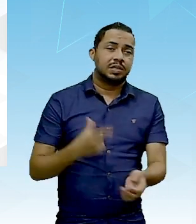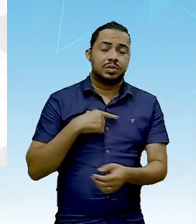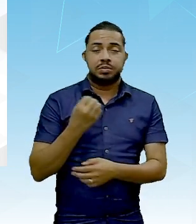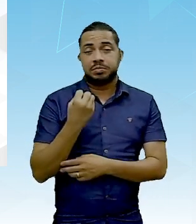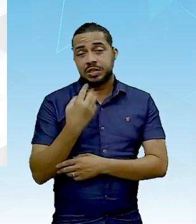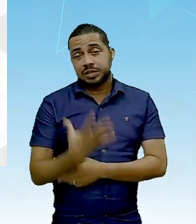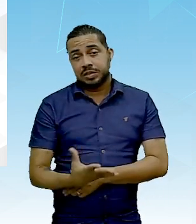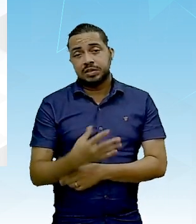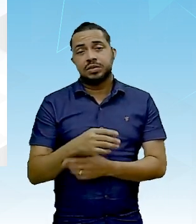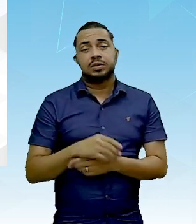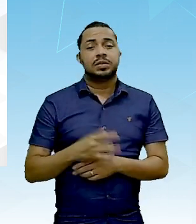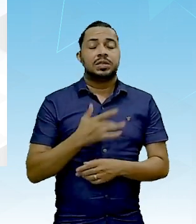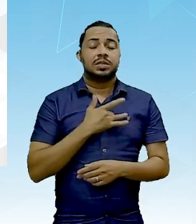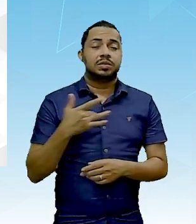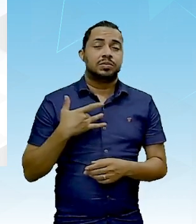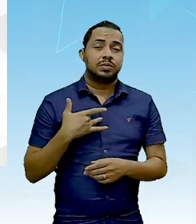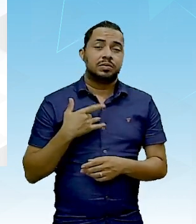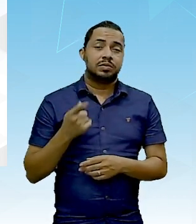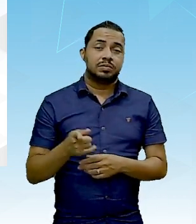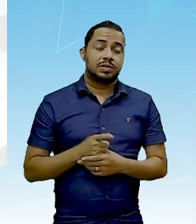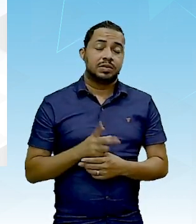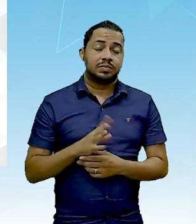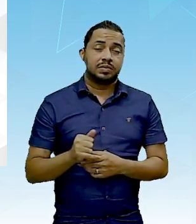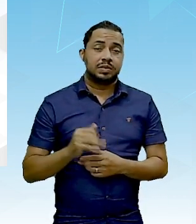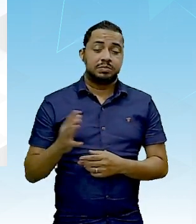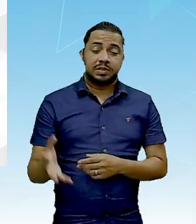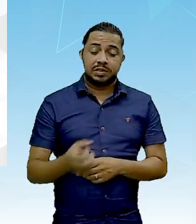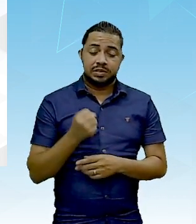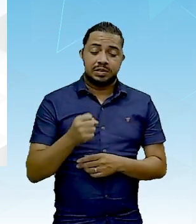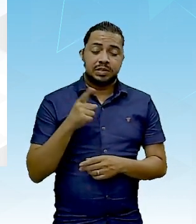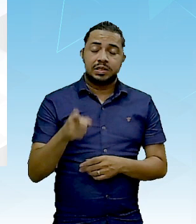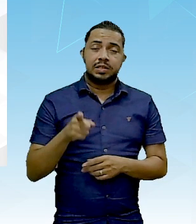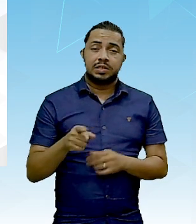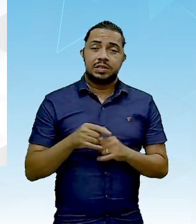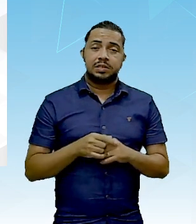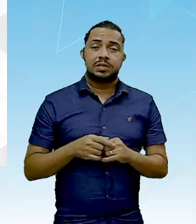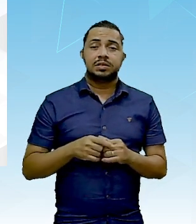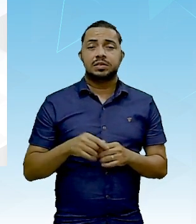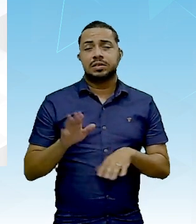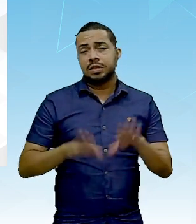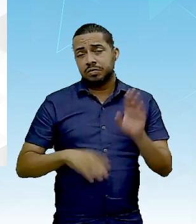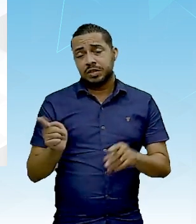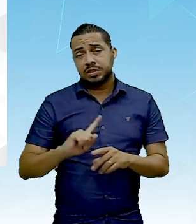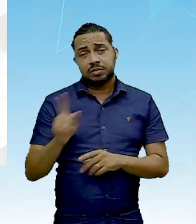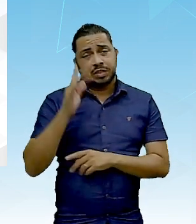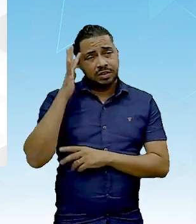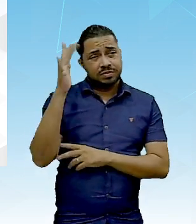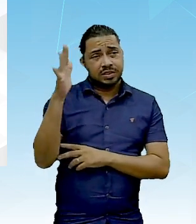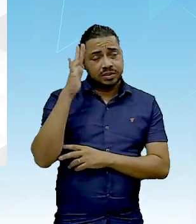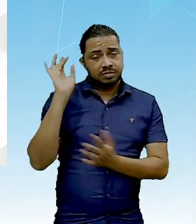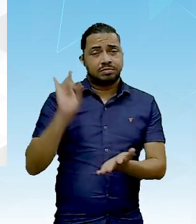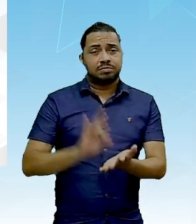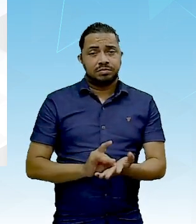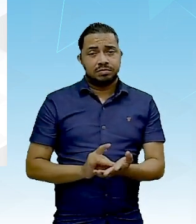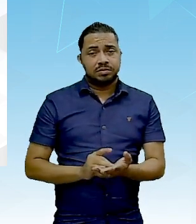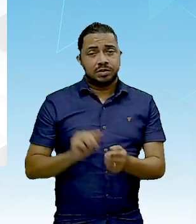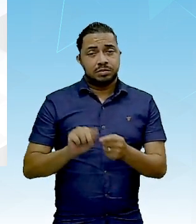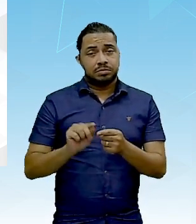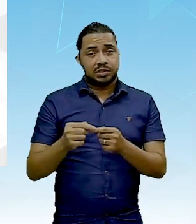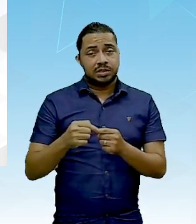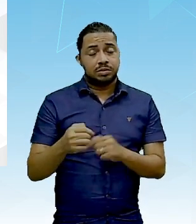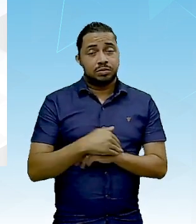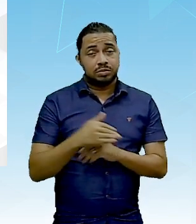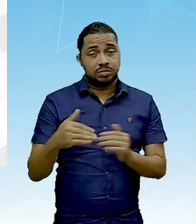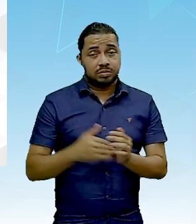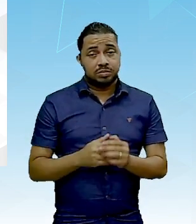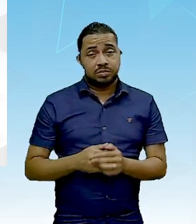bem de saúde, e você vai pegar esses dados e talvez nem refletir a realidade do bairro todo.